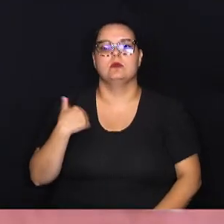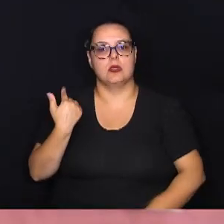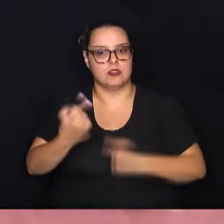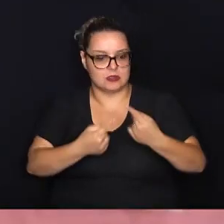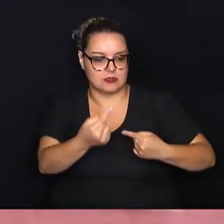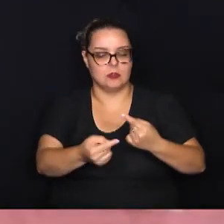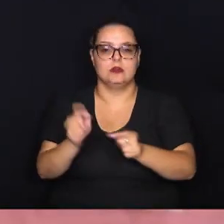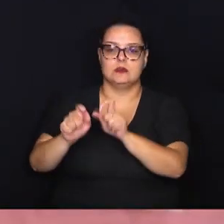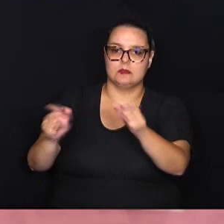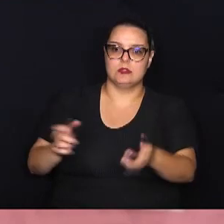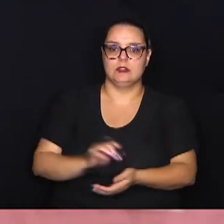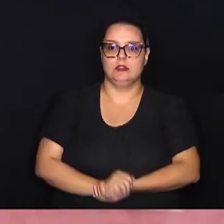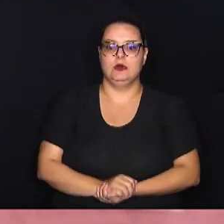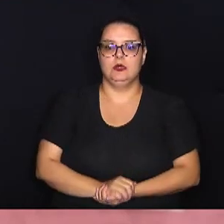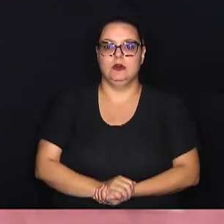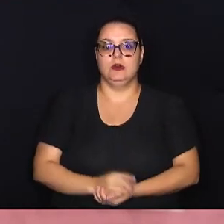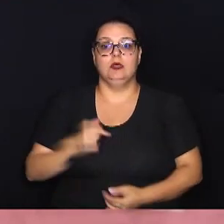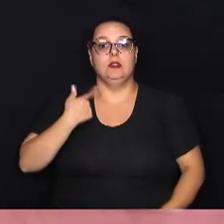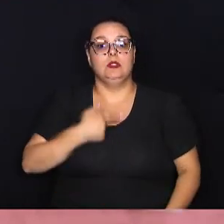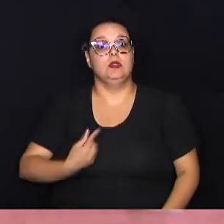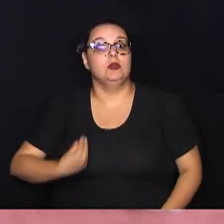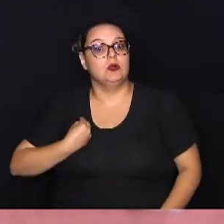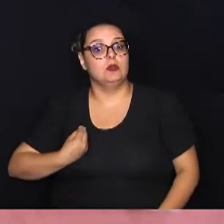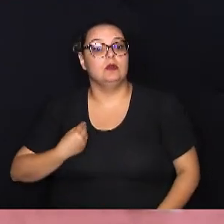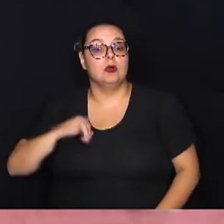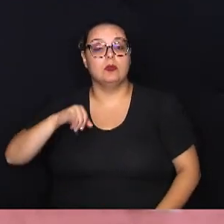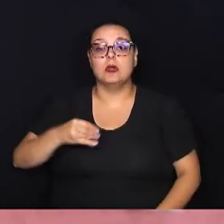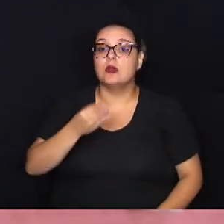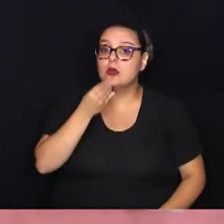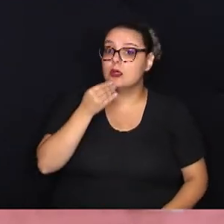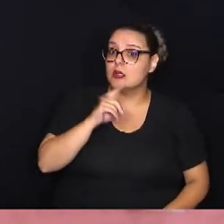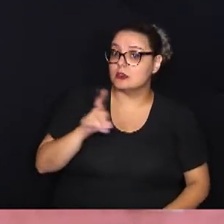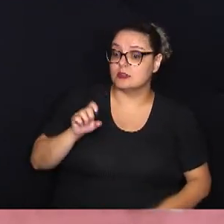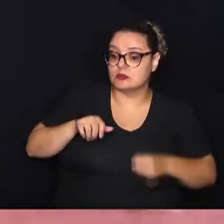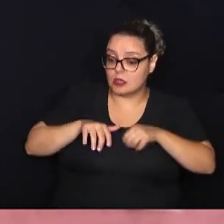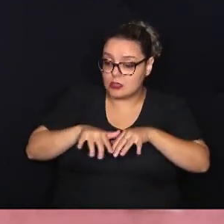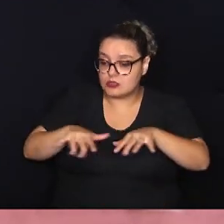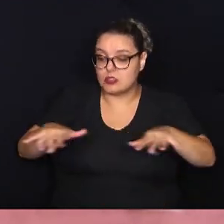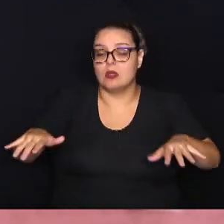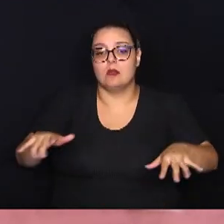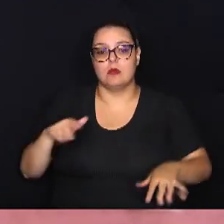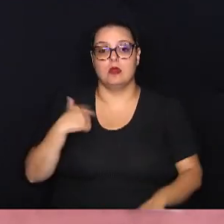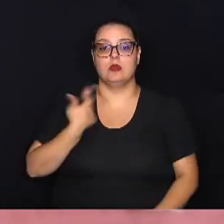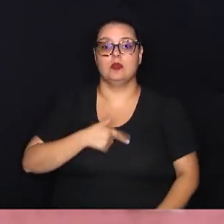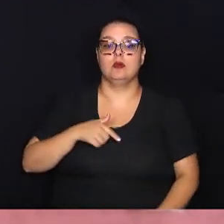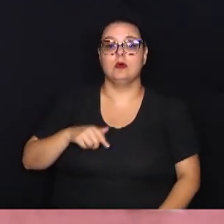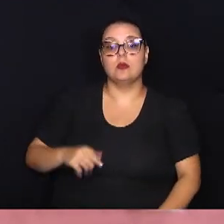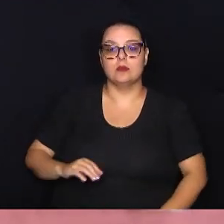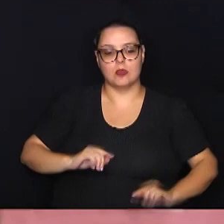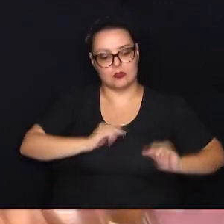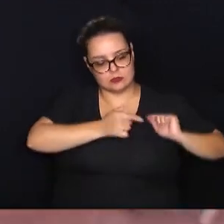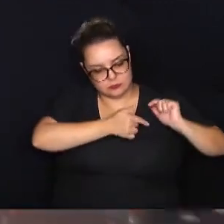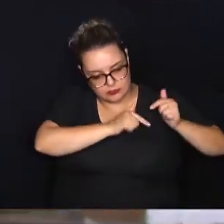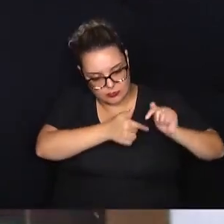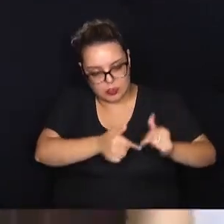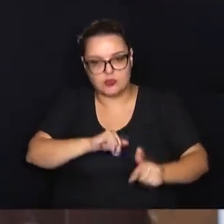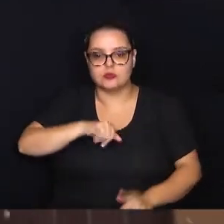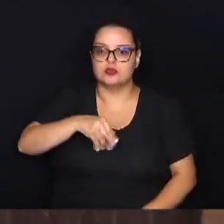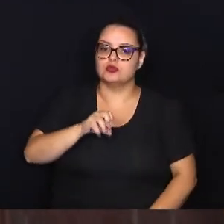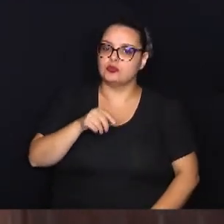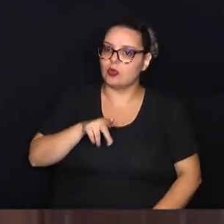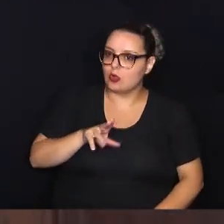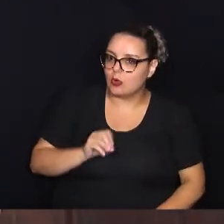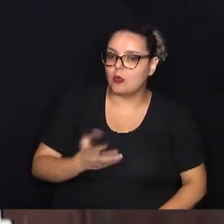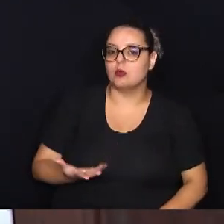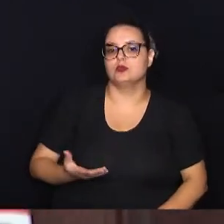A gente passa a ter a oportunidade não só de ampliar o nosso eco do patrimônio cultural do jongo, da cultura de